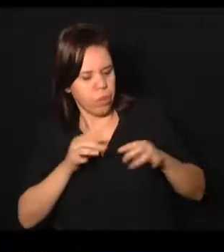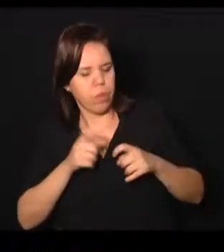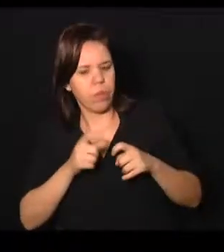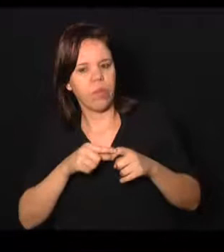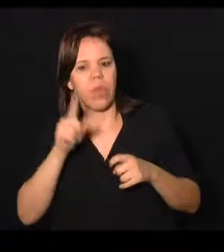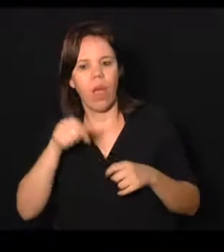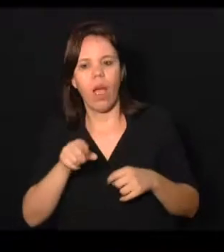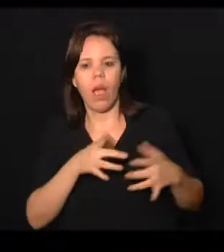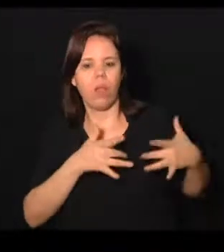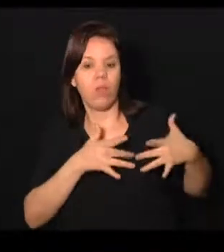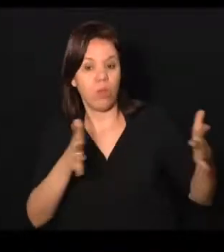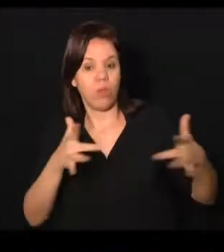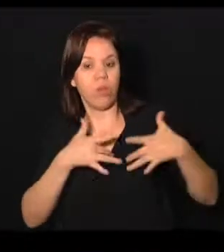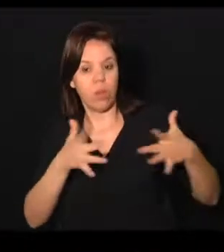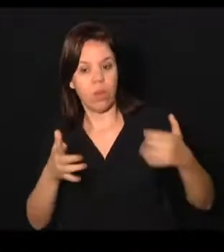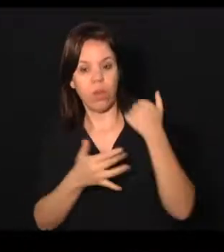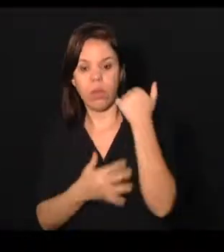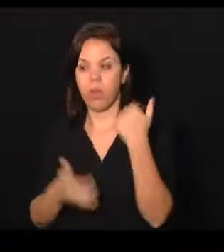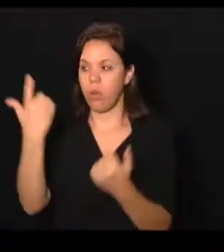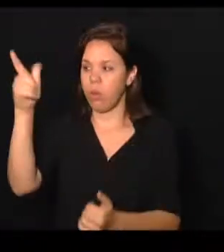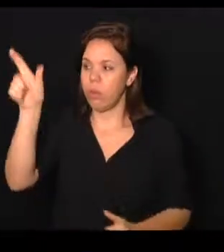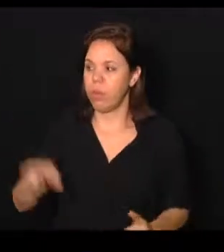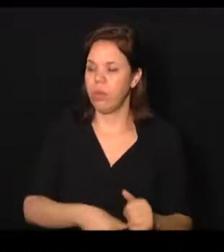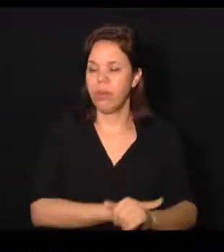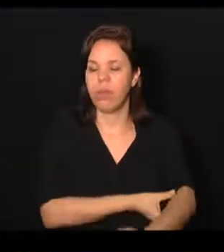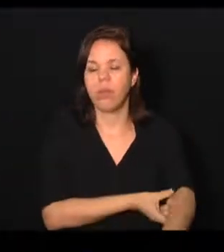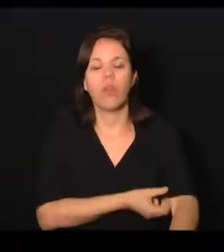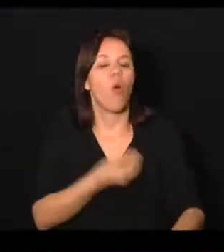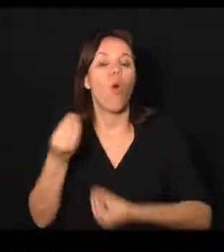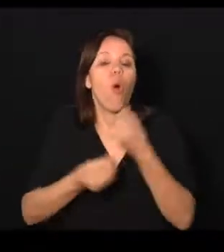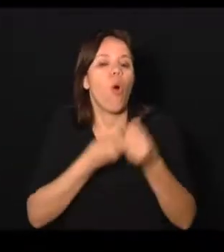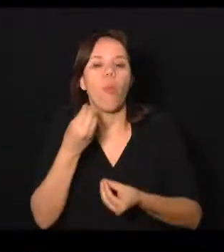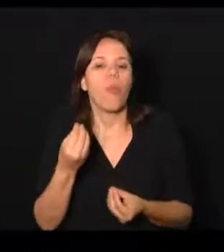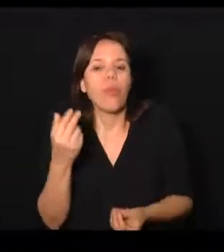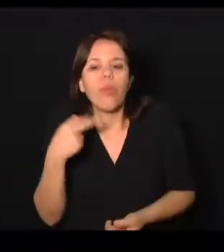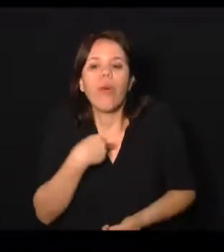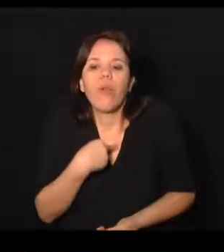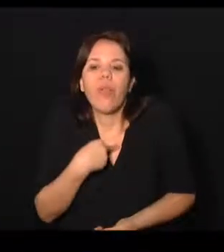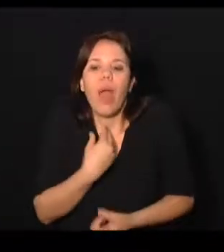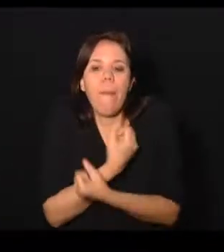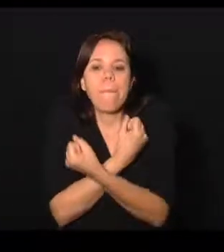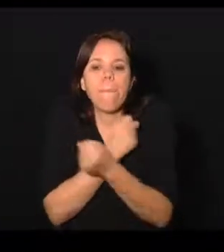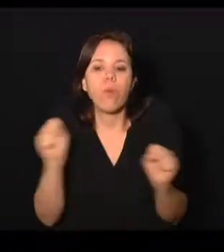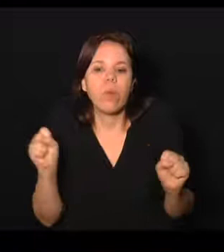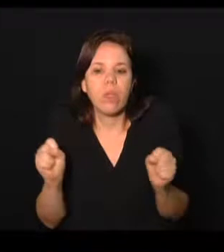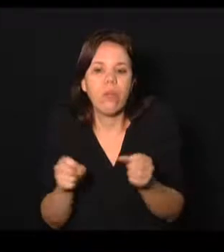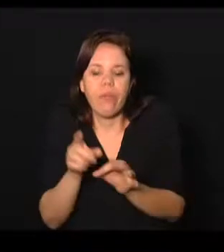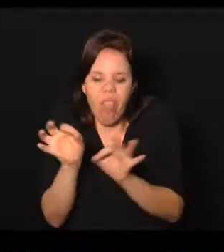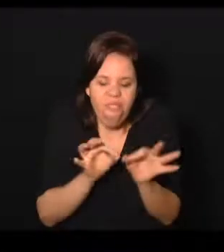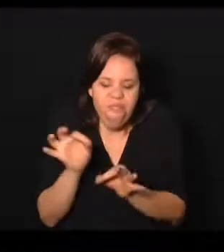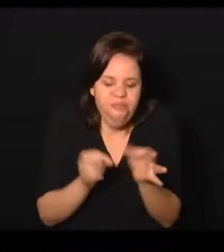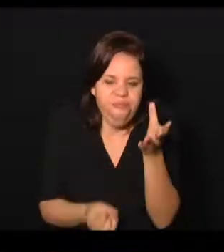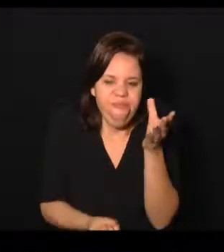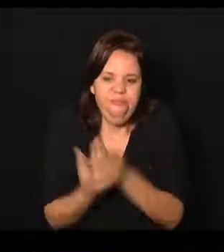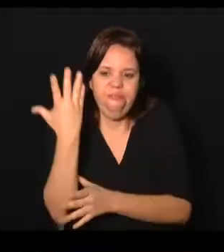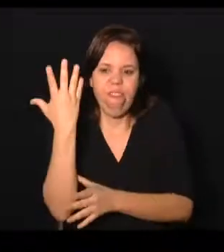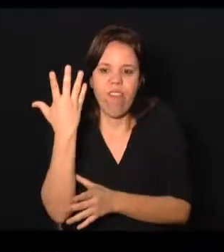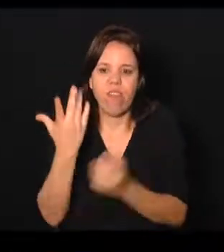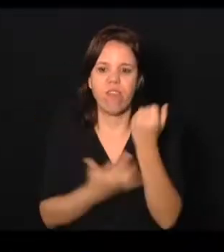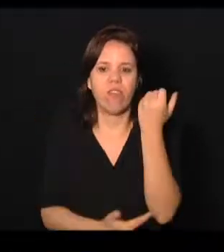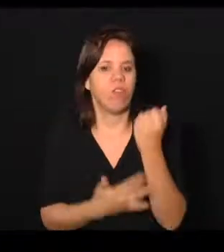da doação de sangue. Não existe como fabricar nada que seja próximo do